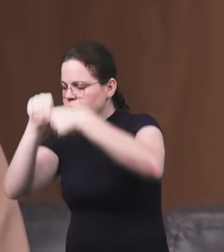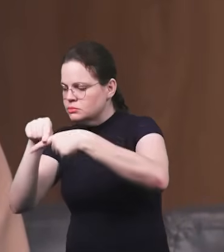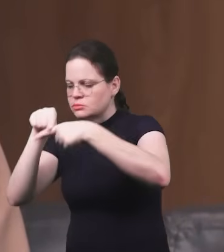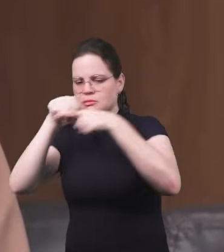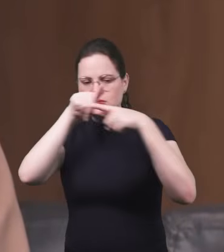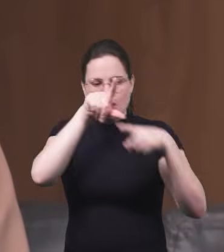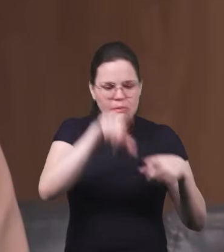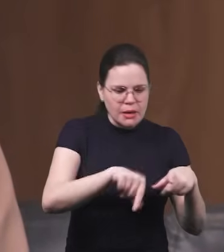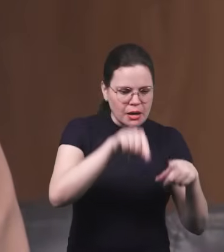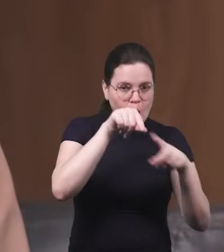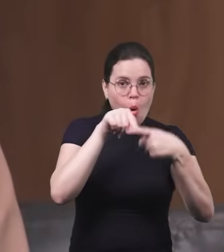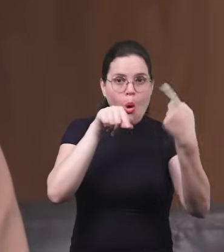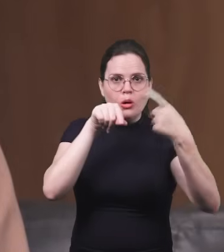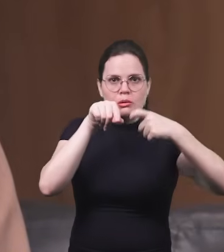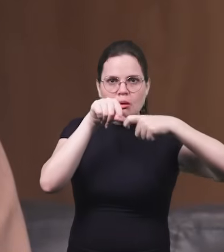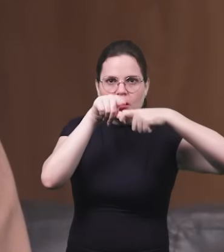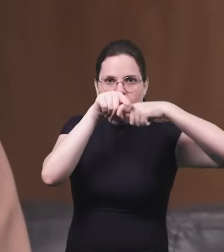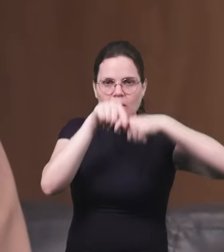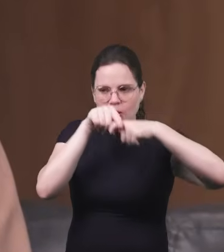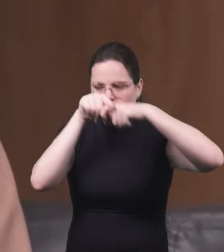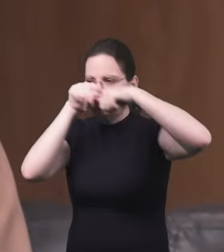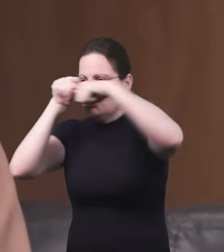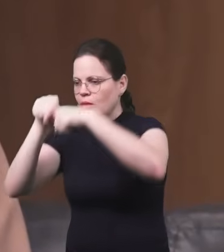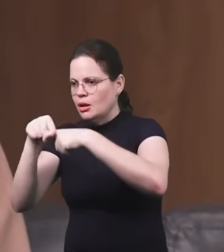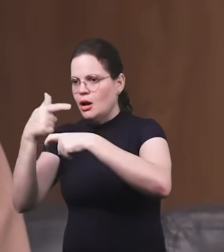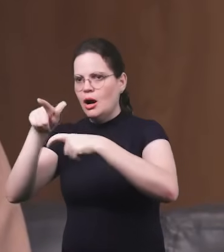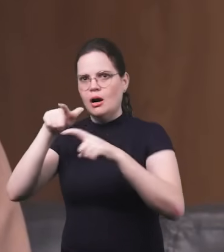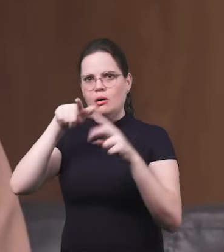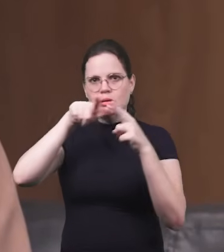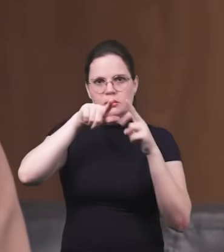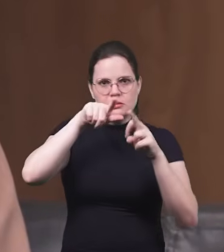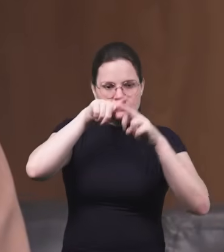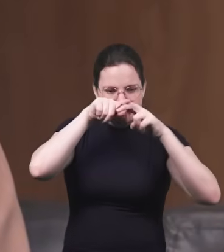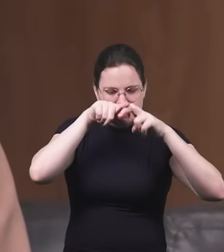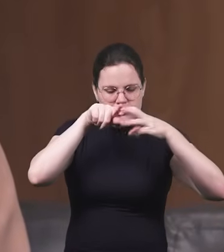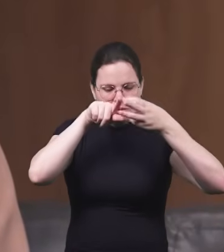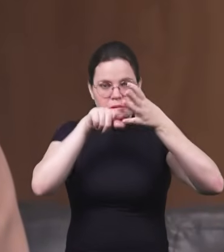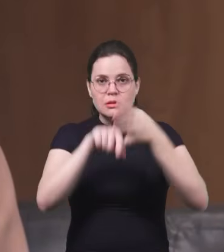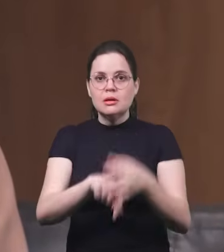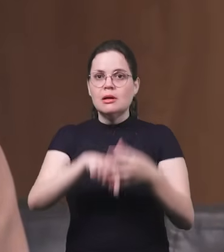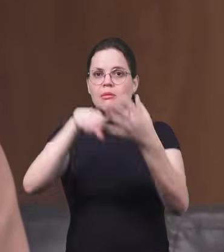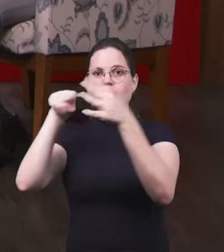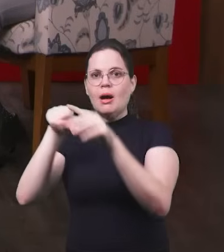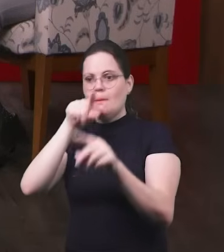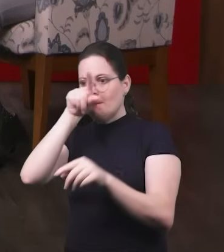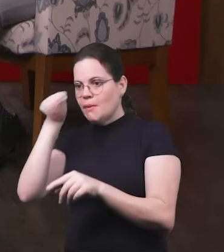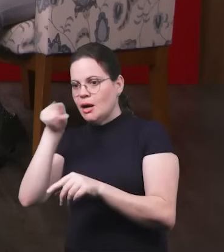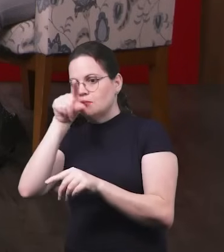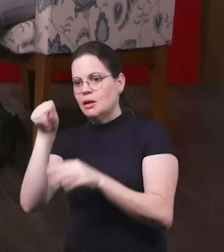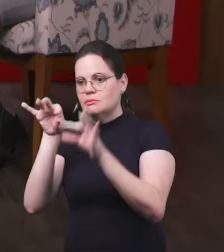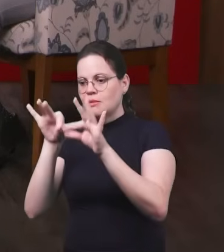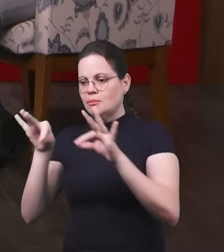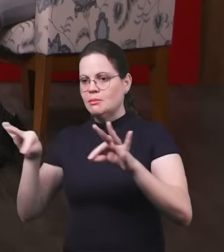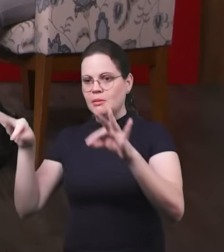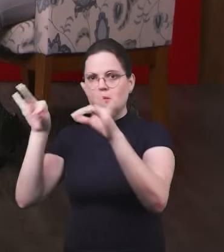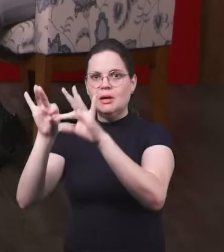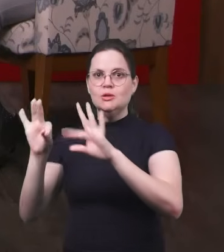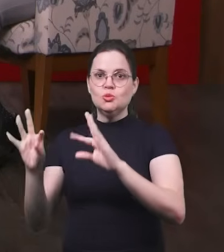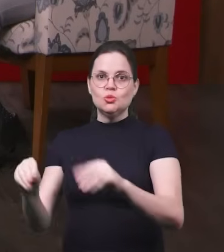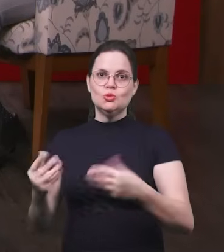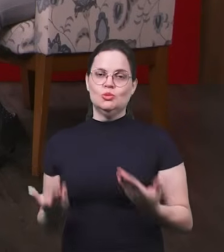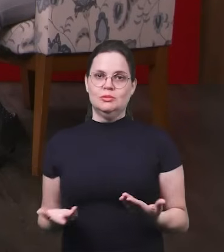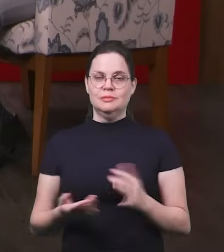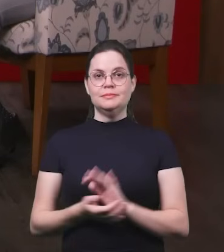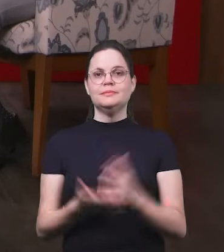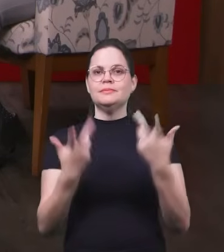há ali, no final, um conjunto que foi construído, né? E você vê como isso é verdade?